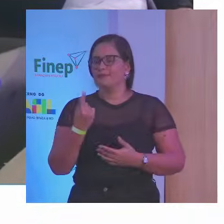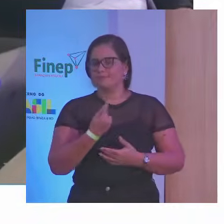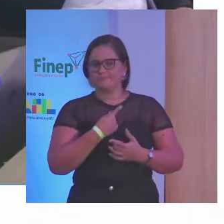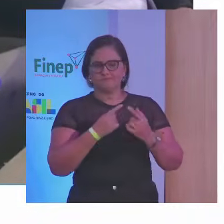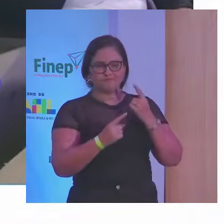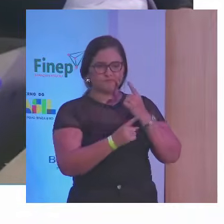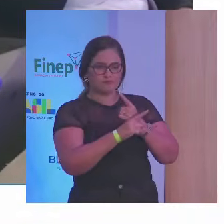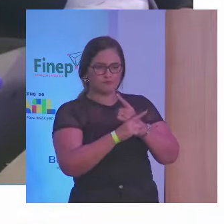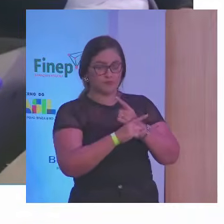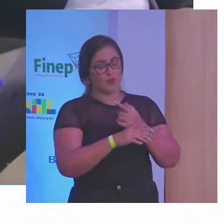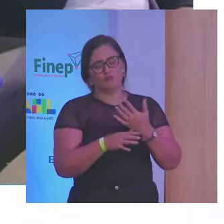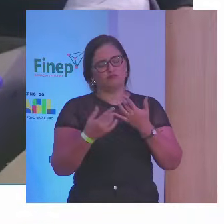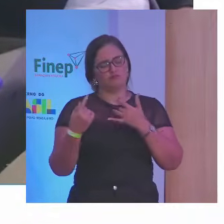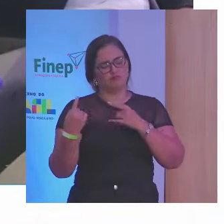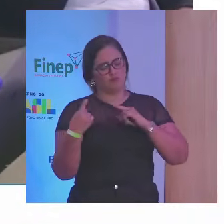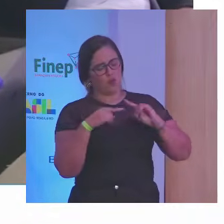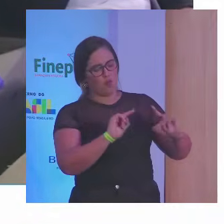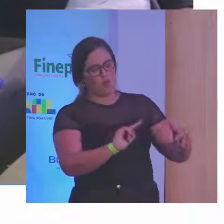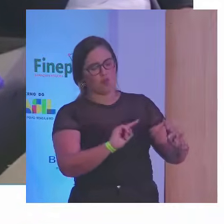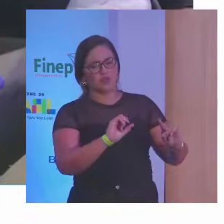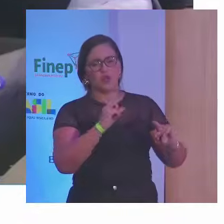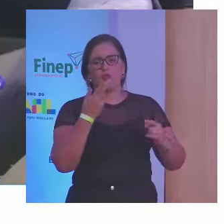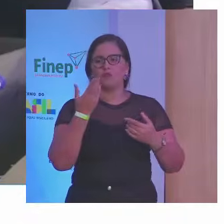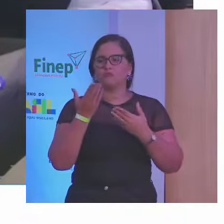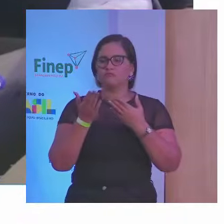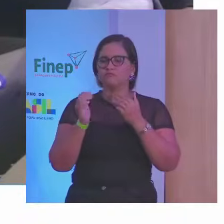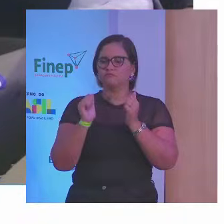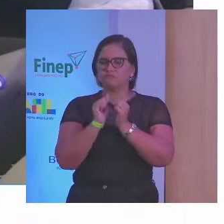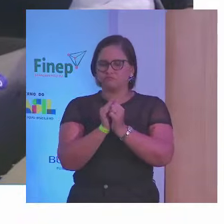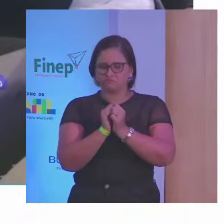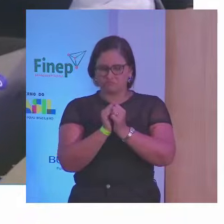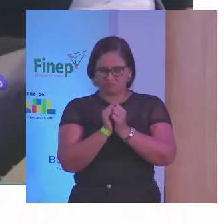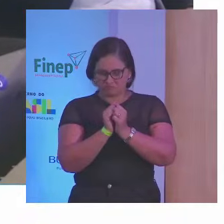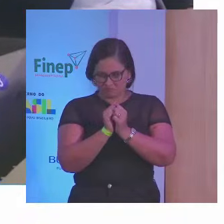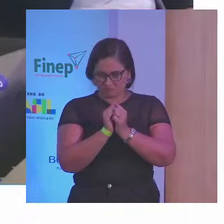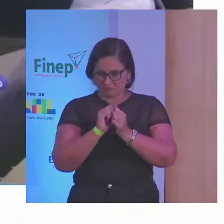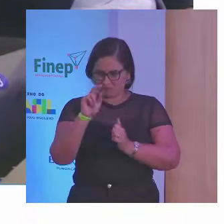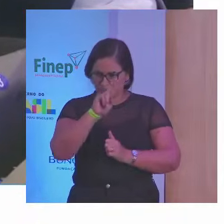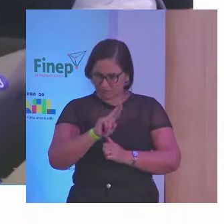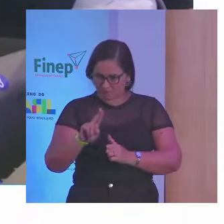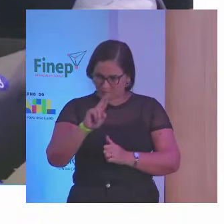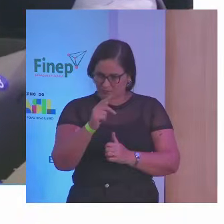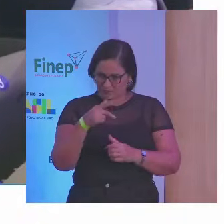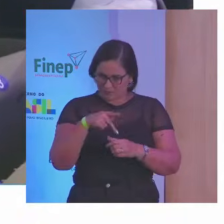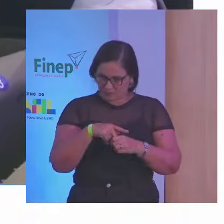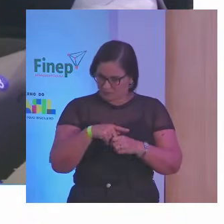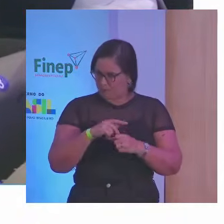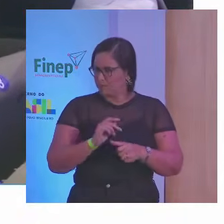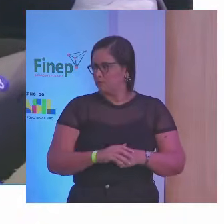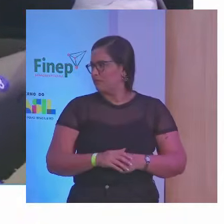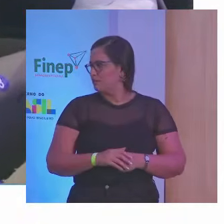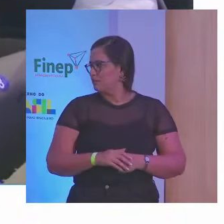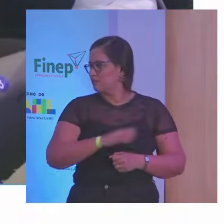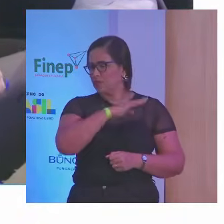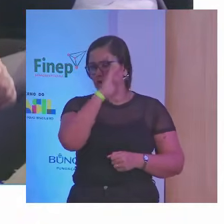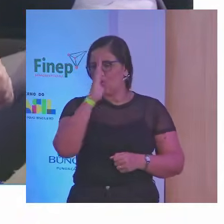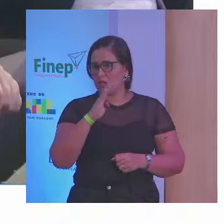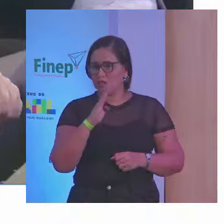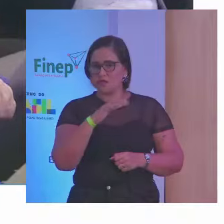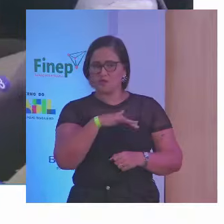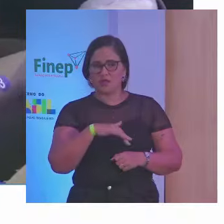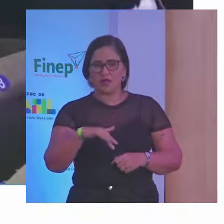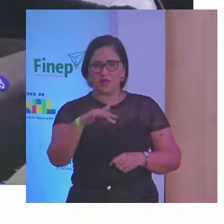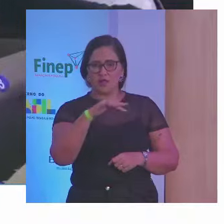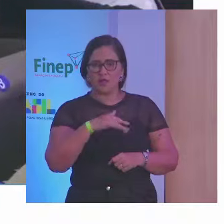ou a favor da pesquisa, da exploração de petróleo pelo Brasil naquela área?